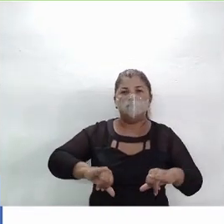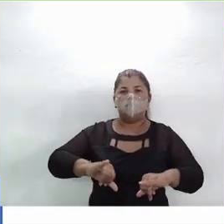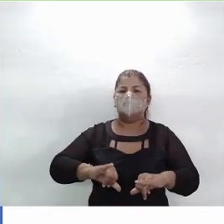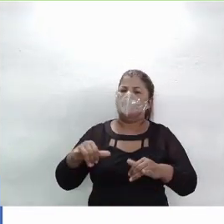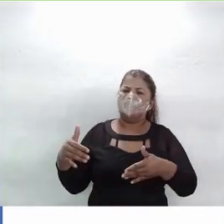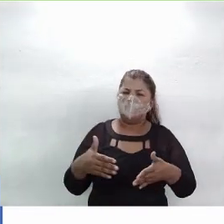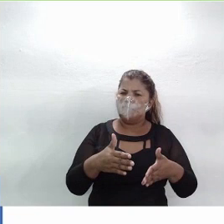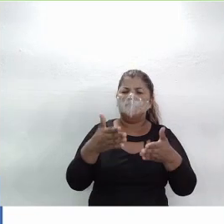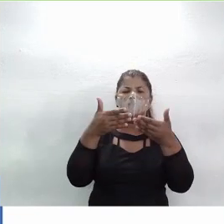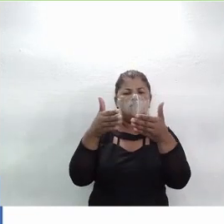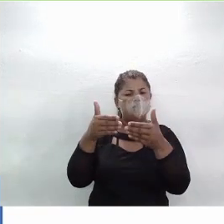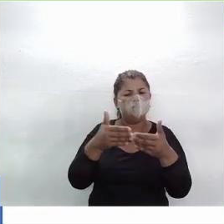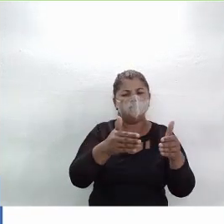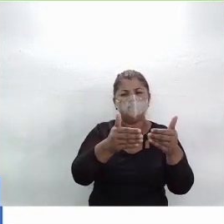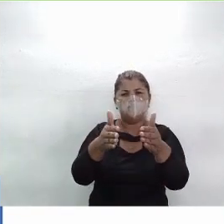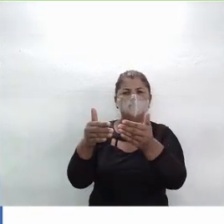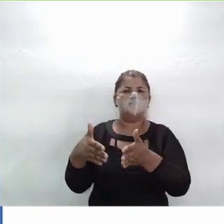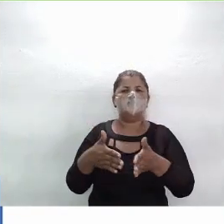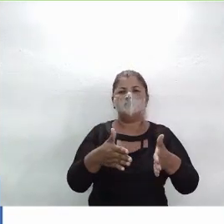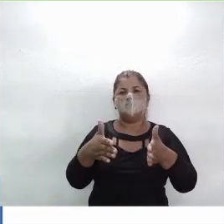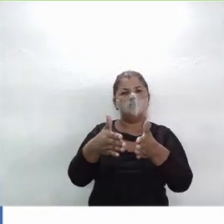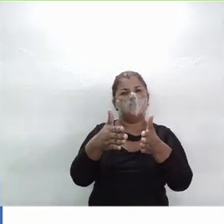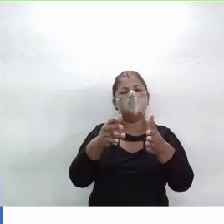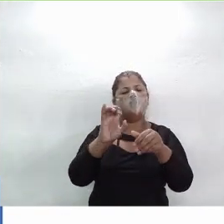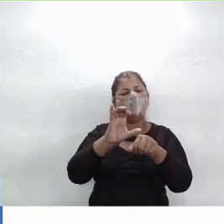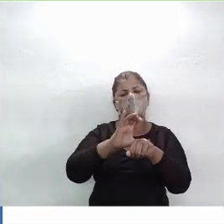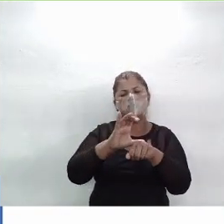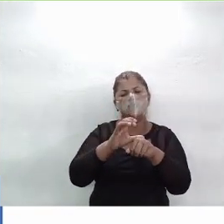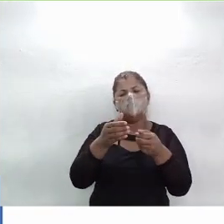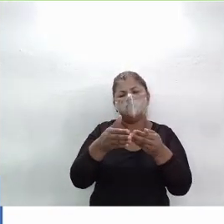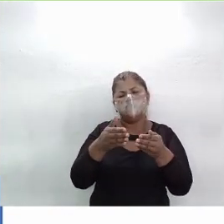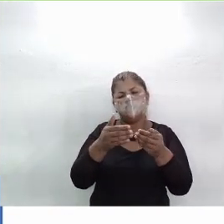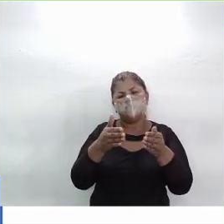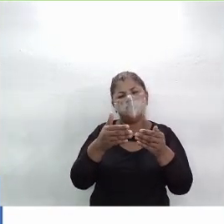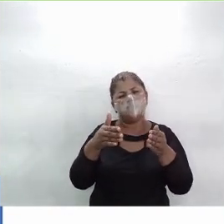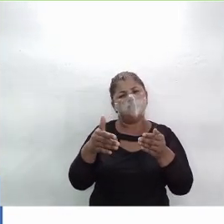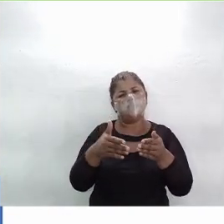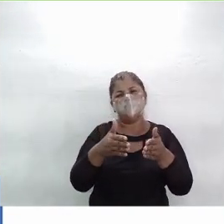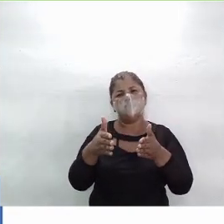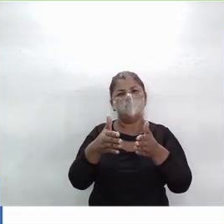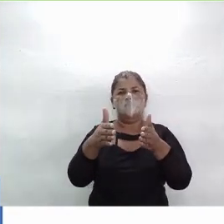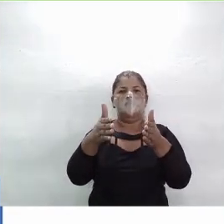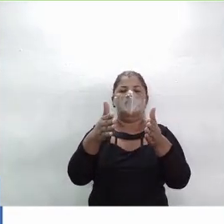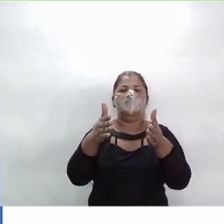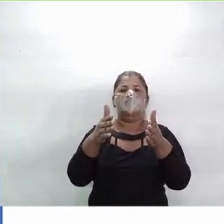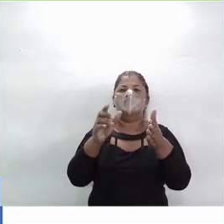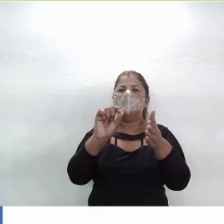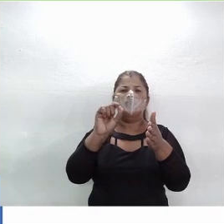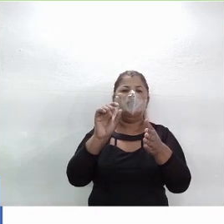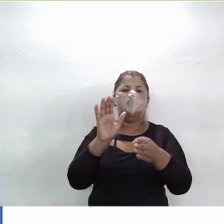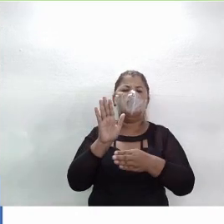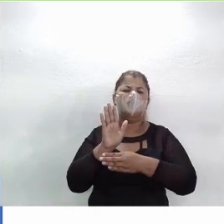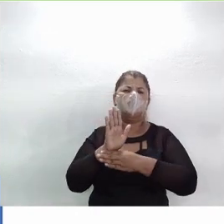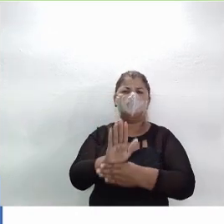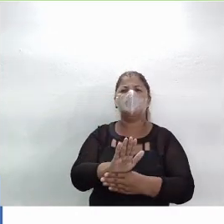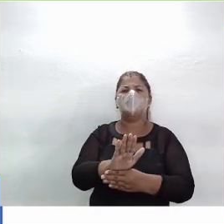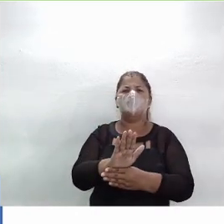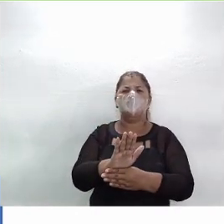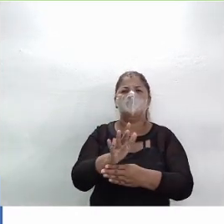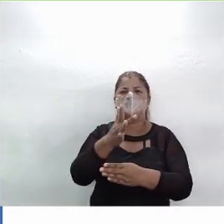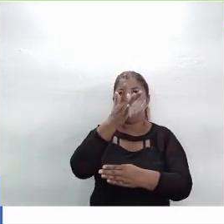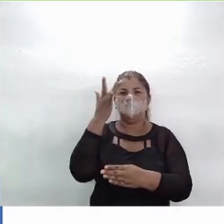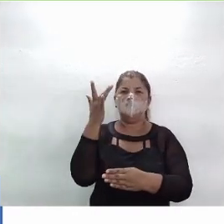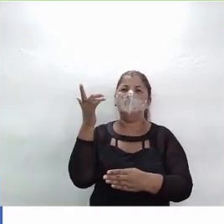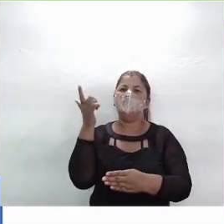se abrem os caminhos. Ela vai caminhar e abri-los. Será redentor o que penetrar